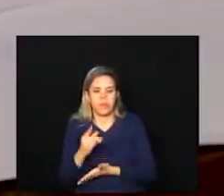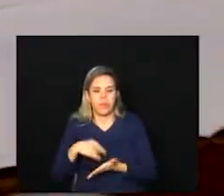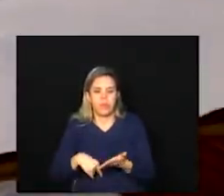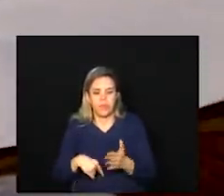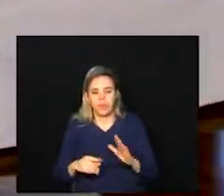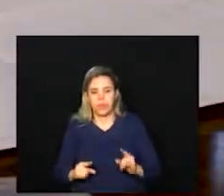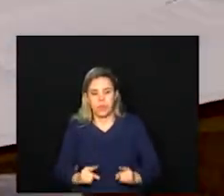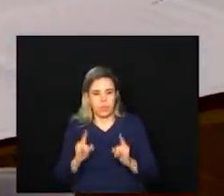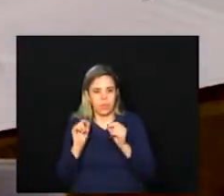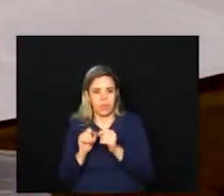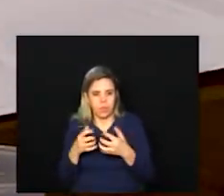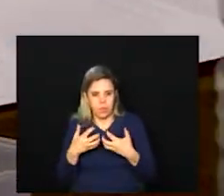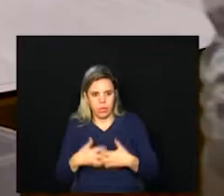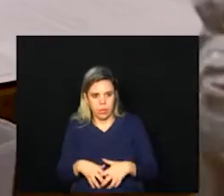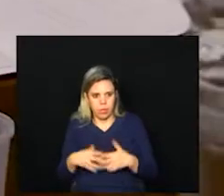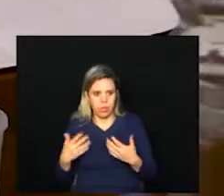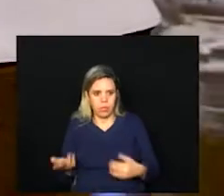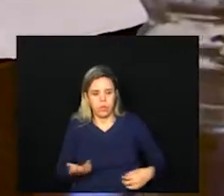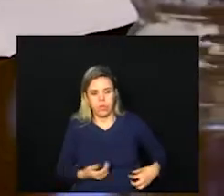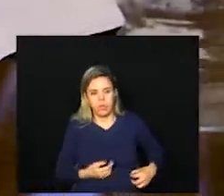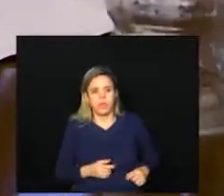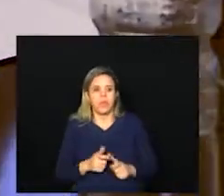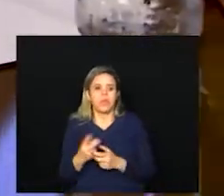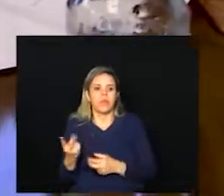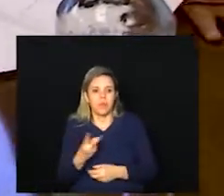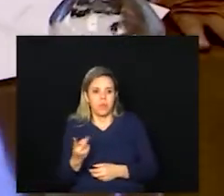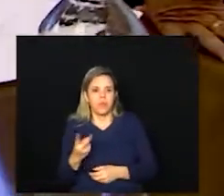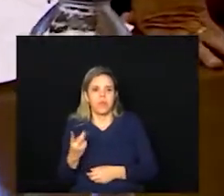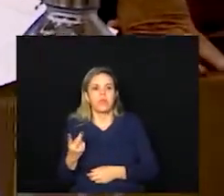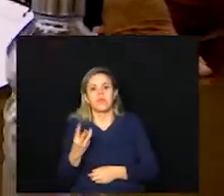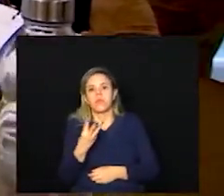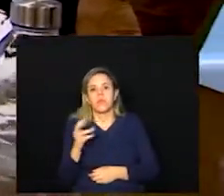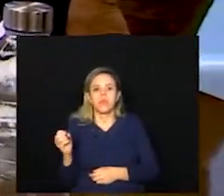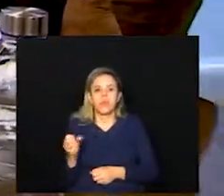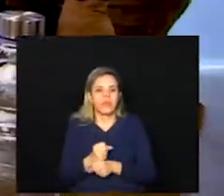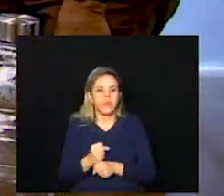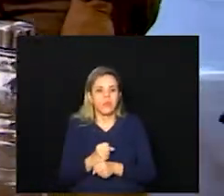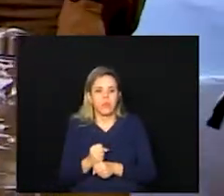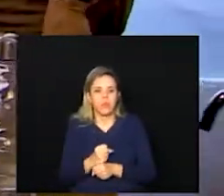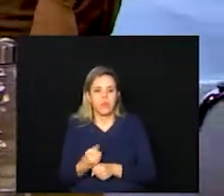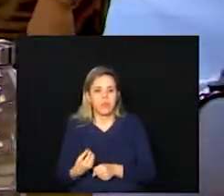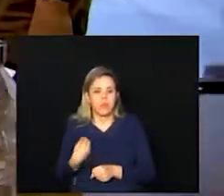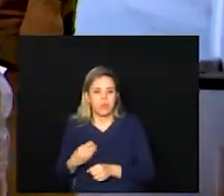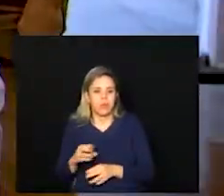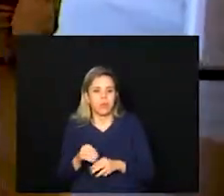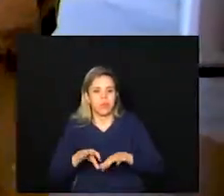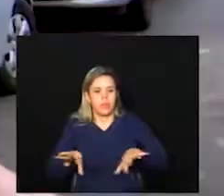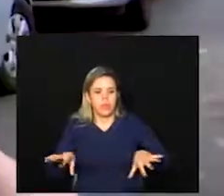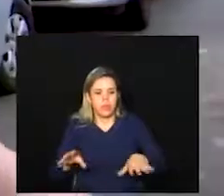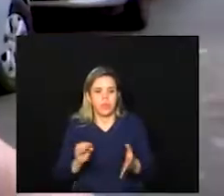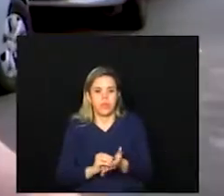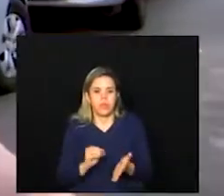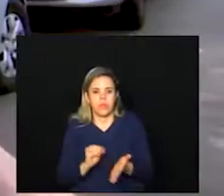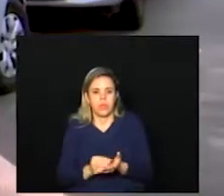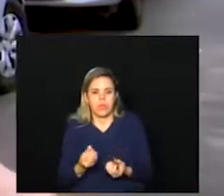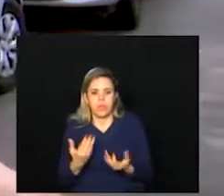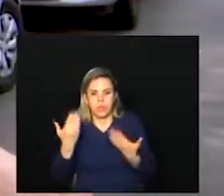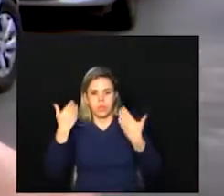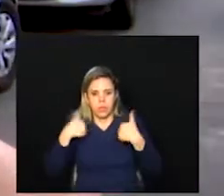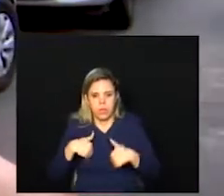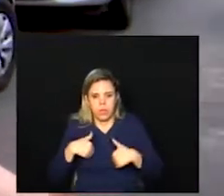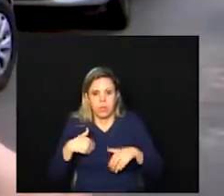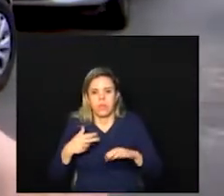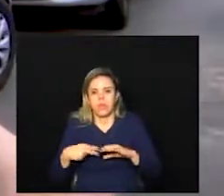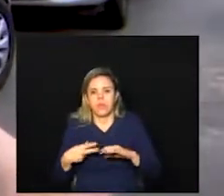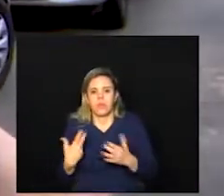prédio onde funciona o Legislativo. Ambos faz mais de 30 anos que estão desatualizados. Eu, como legislador,